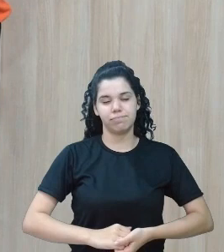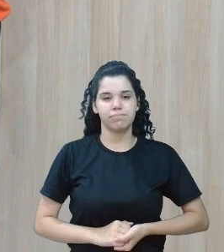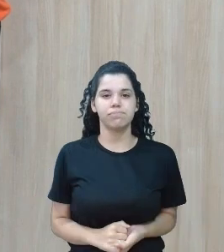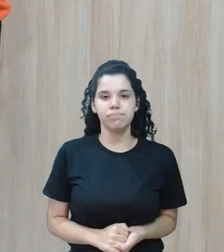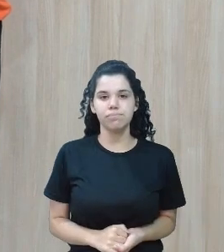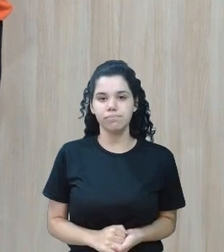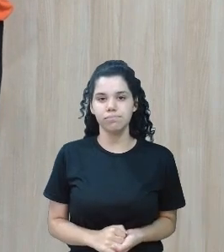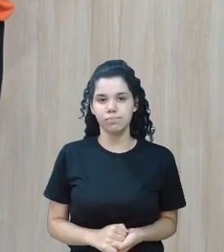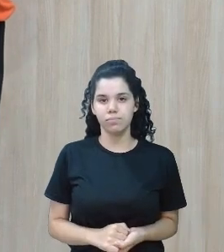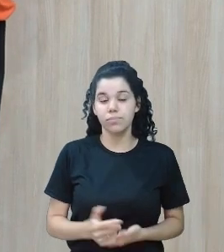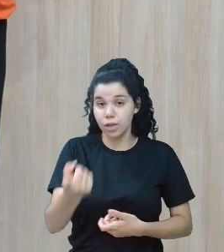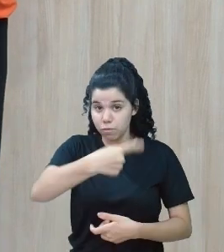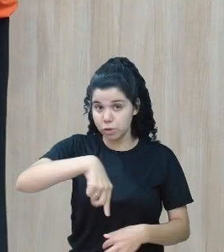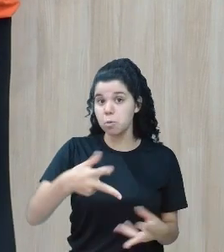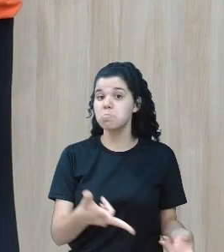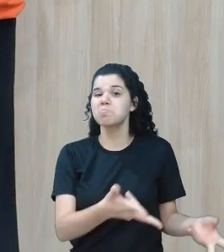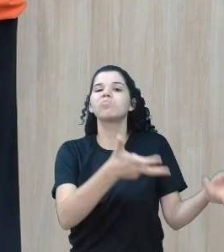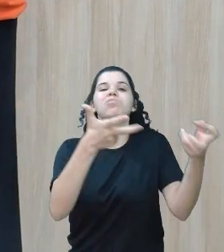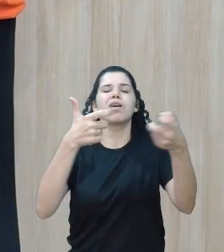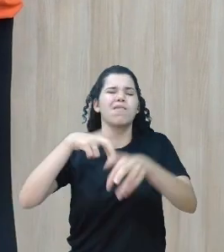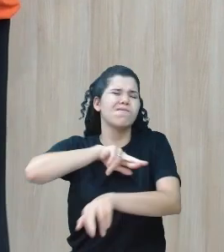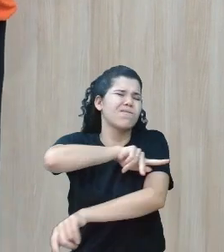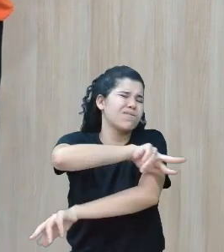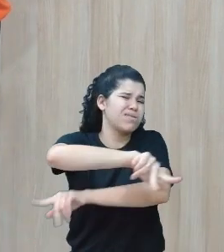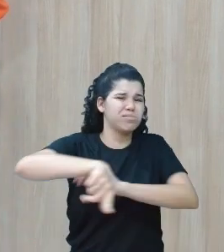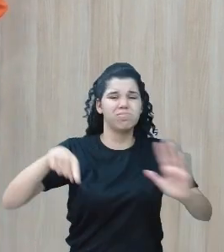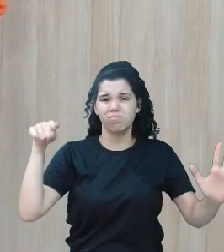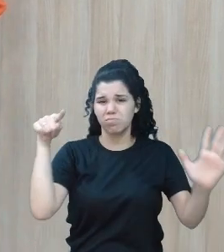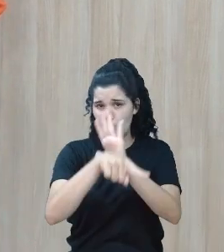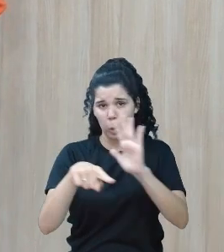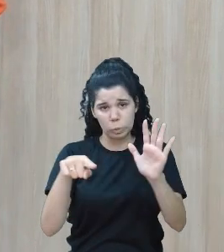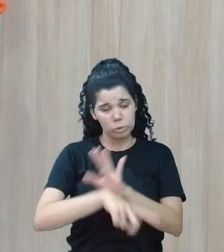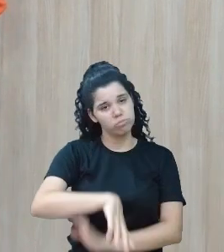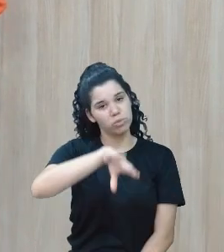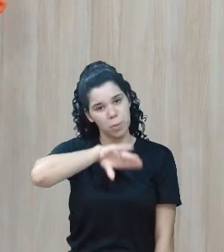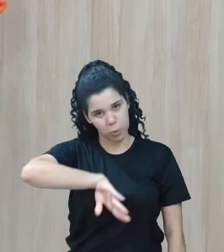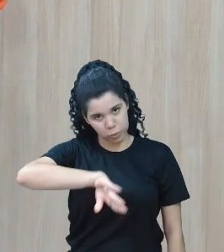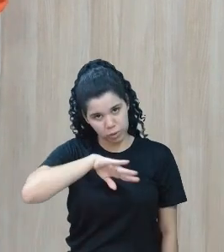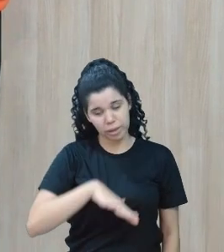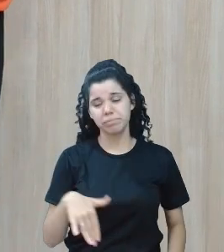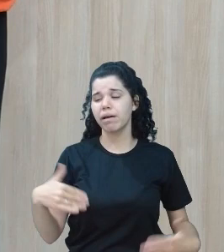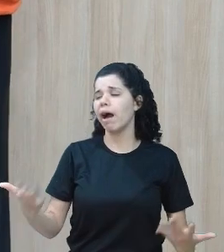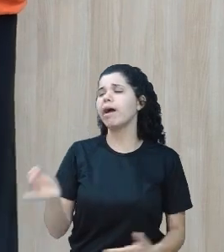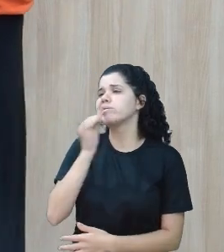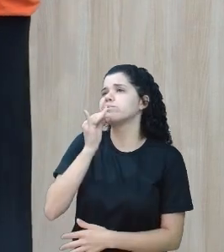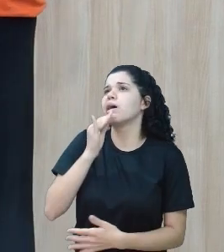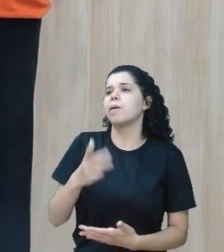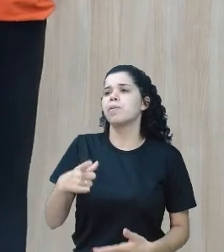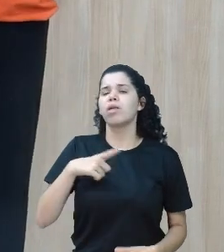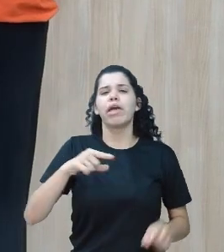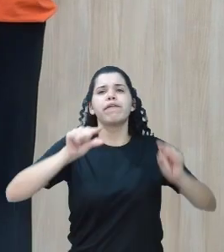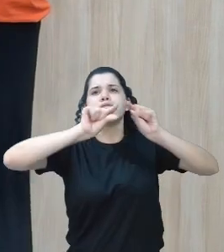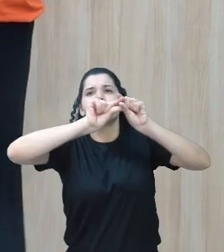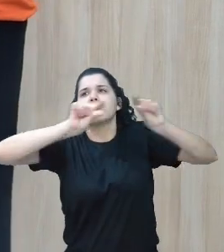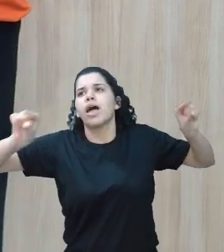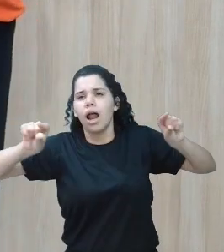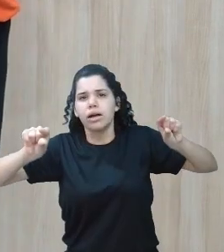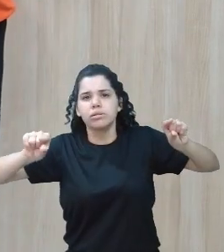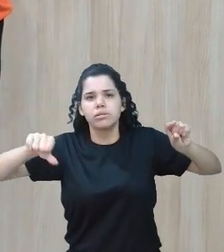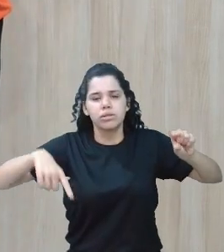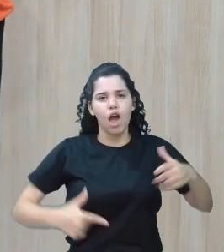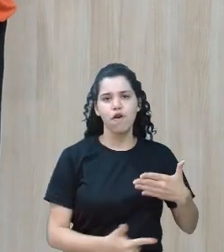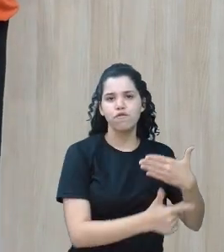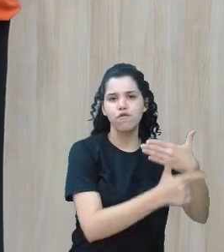certo? E isso vocês vão encontrar muito em questões de língua portuguesa. Ah, eu tenho uma frase que tem